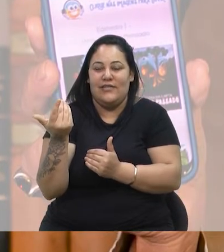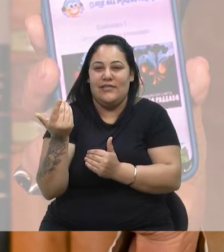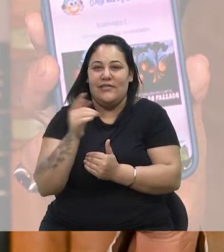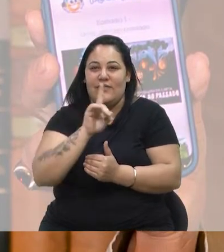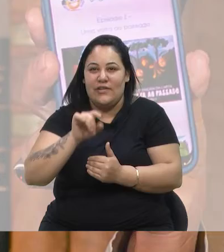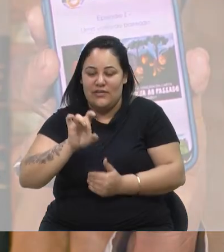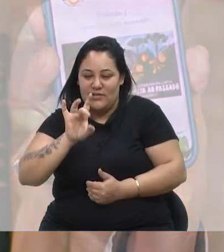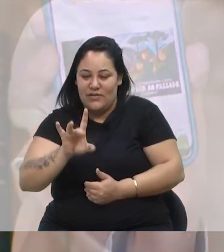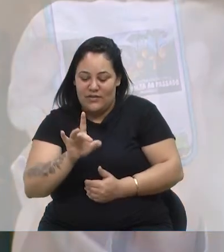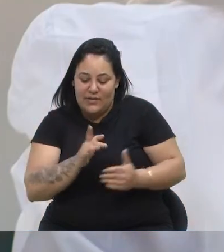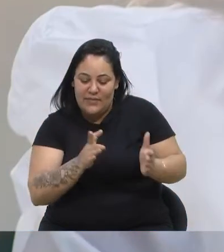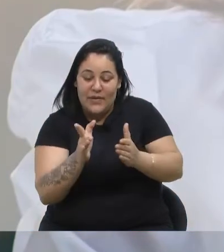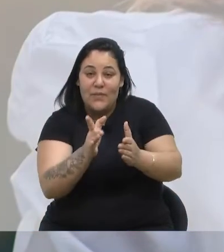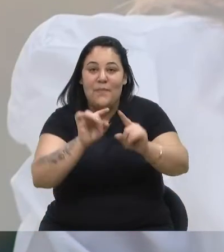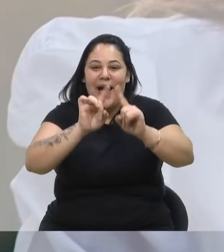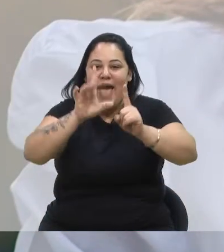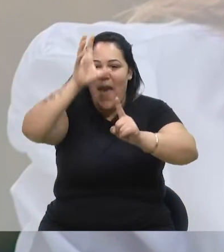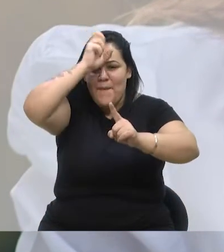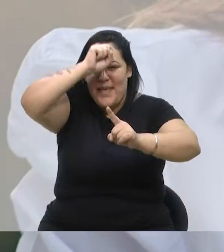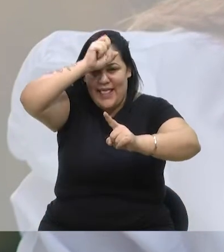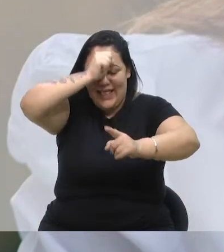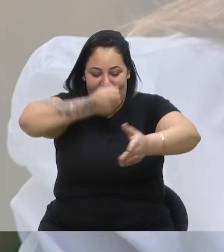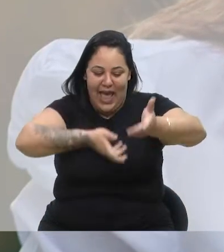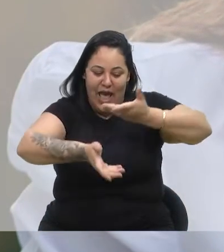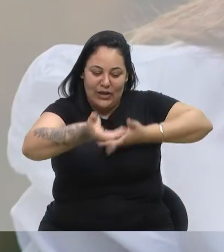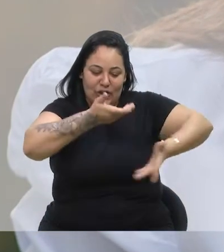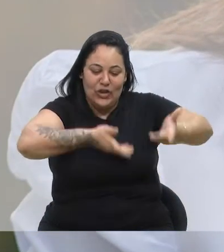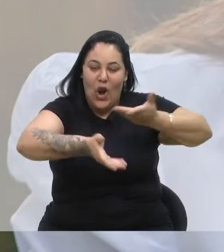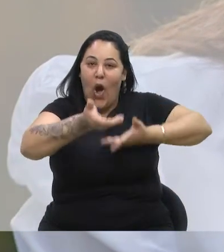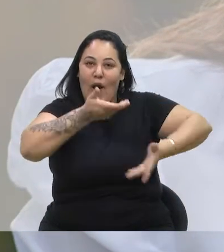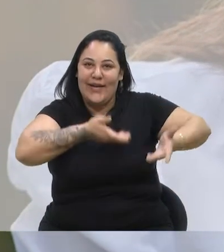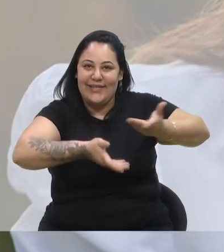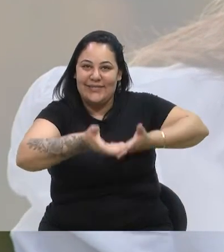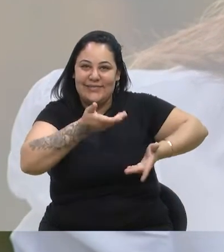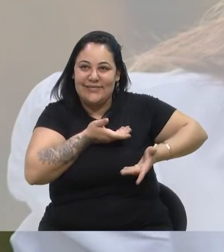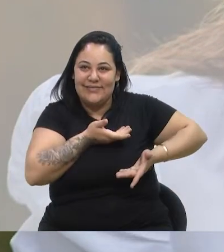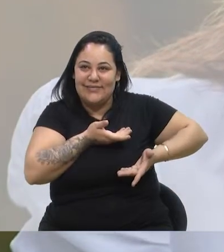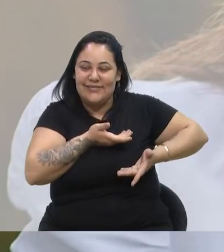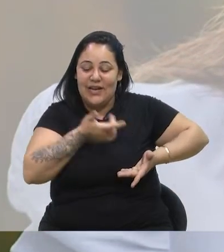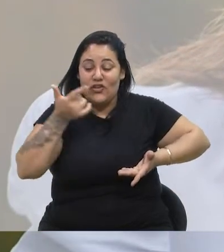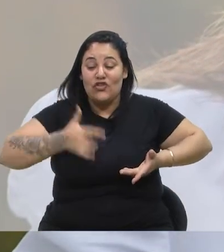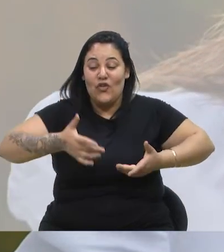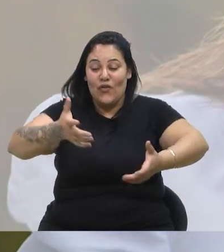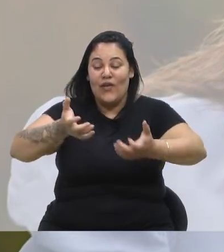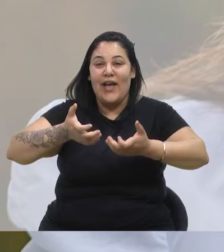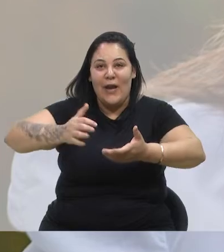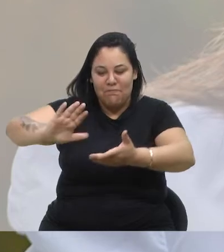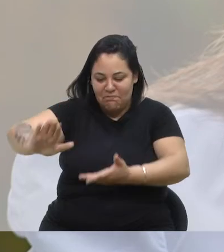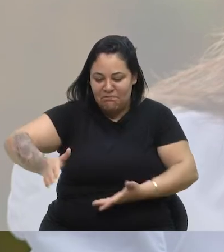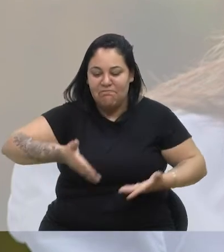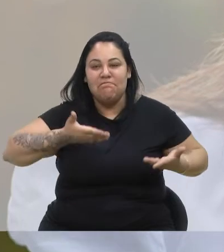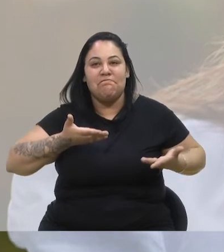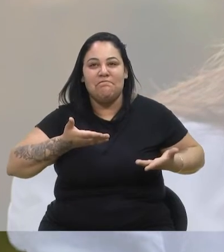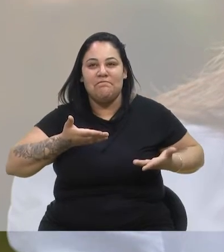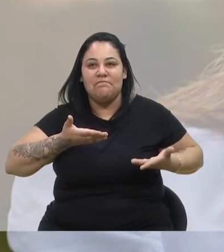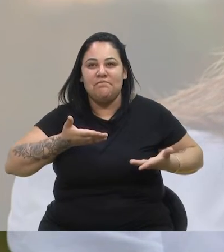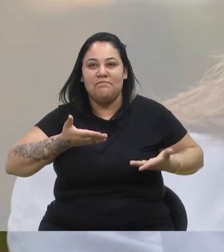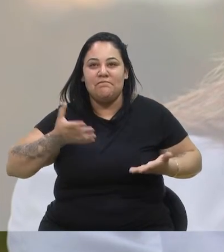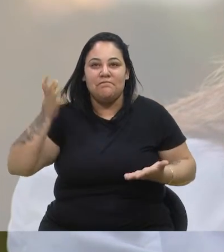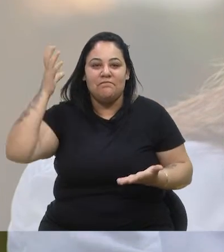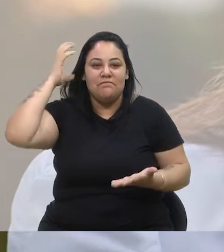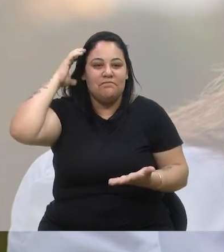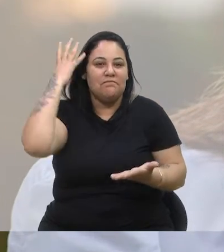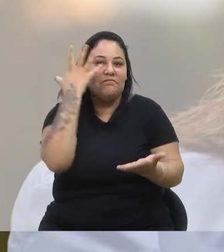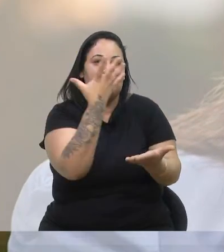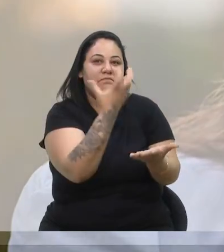jovens. Não necessariamente o atalho, mas aprender com a caminhada. Exato. E aí eu, de novo, convido a escutar